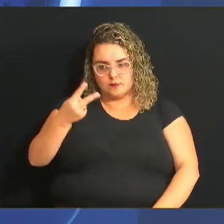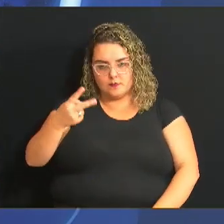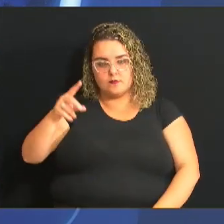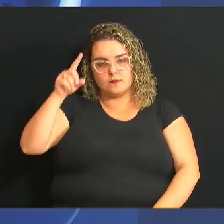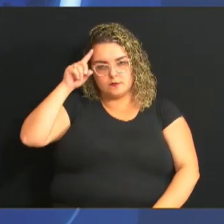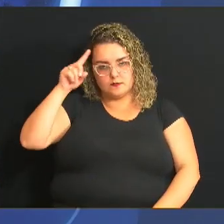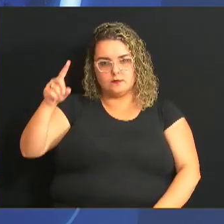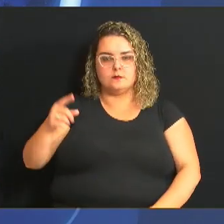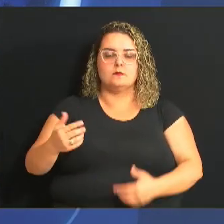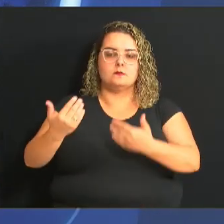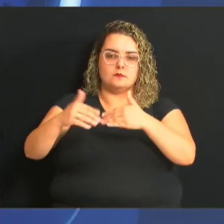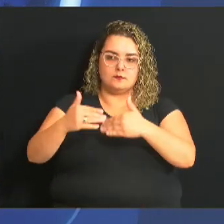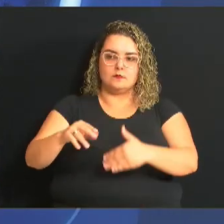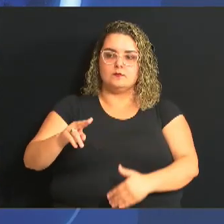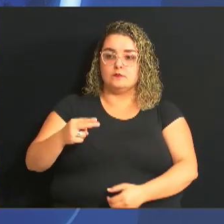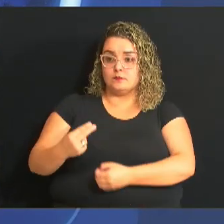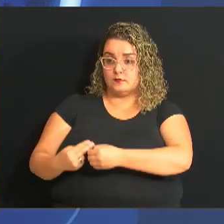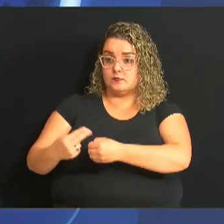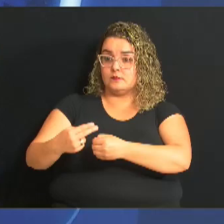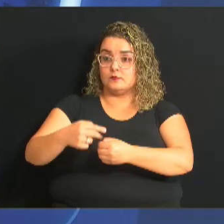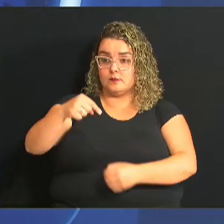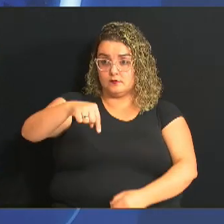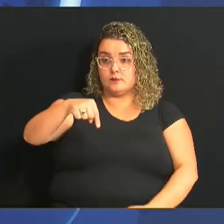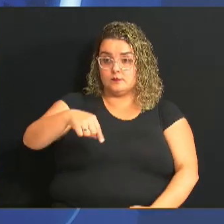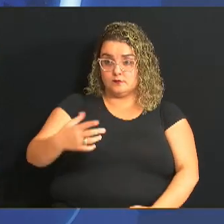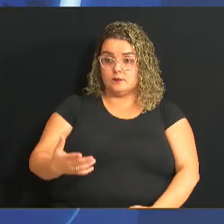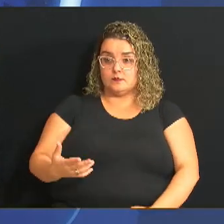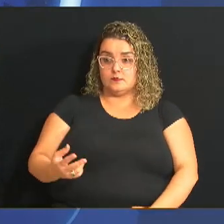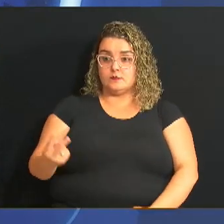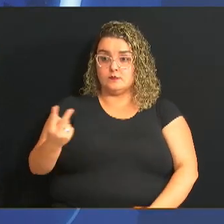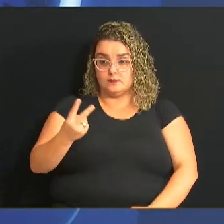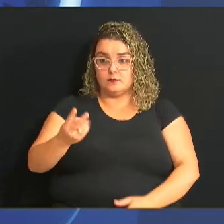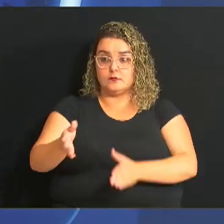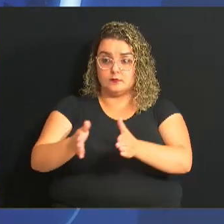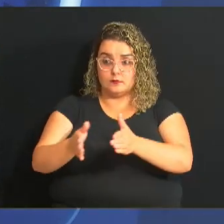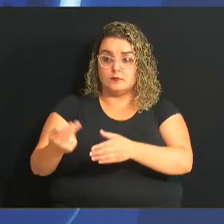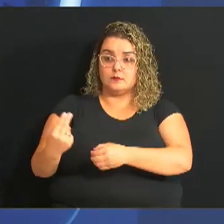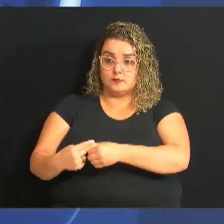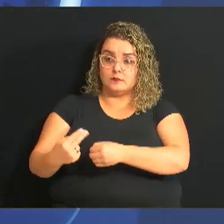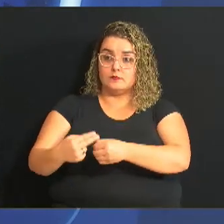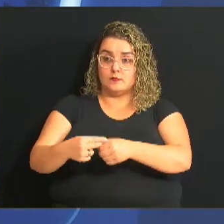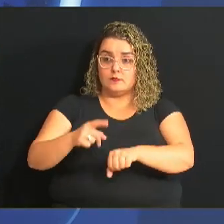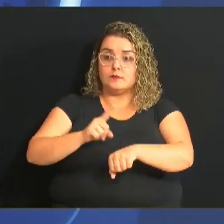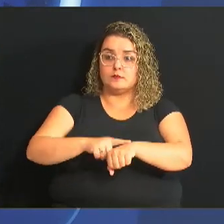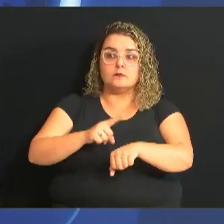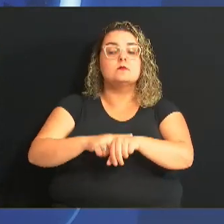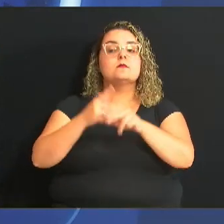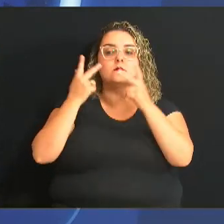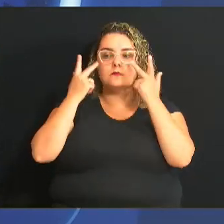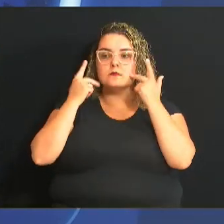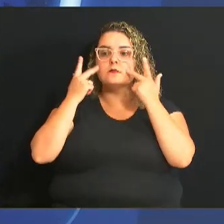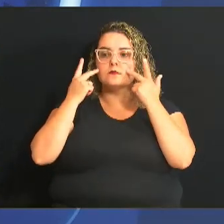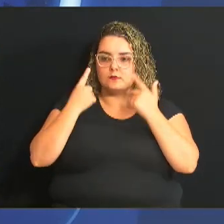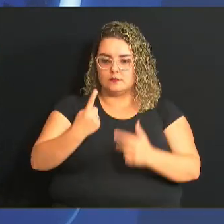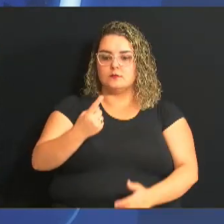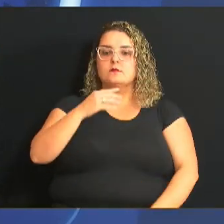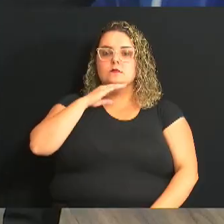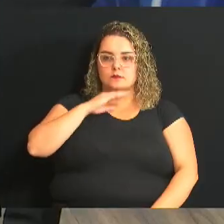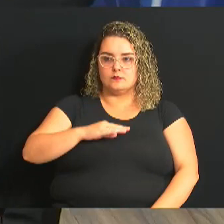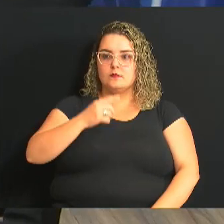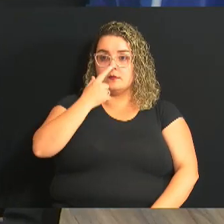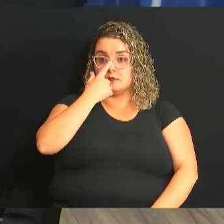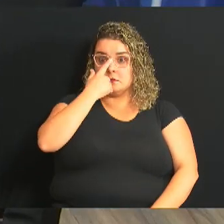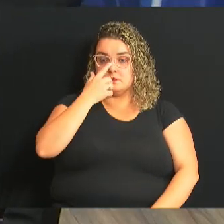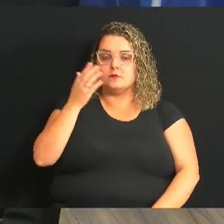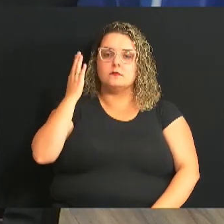das provas da Unicamp, dessa segunda fase da Unicamp, o horário continua normal a 1h da tarde. A gente sabe que